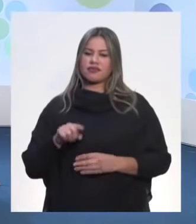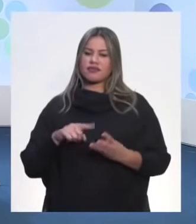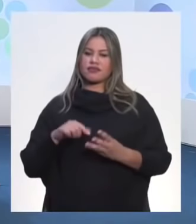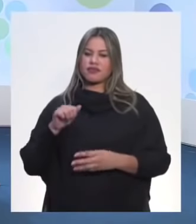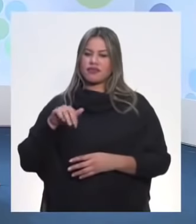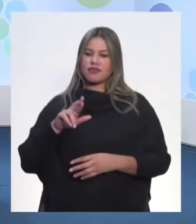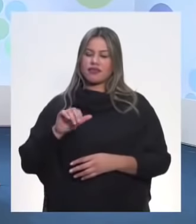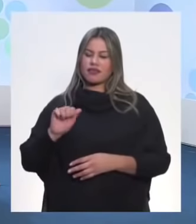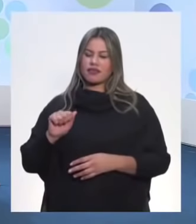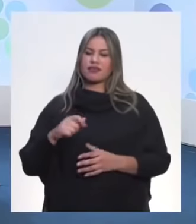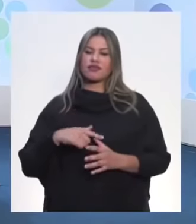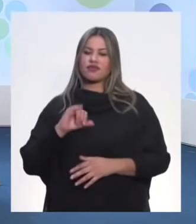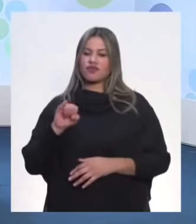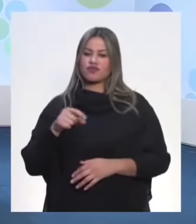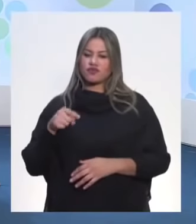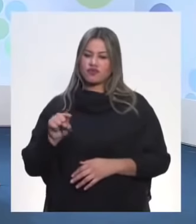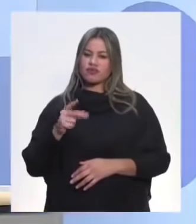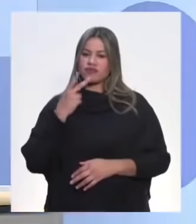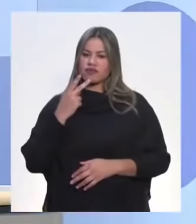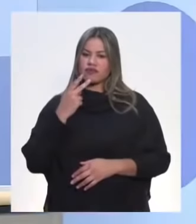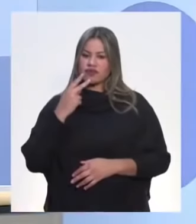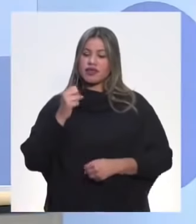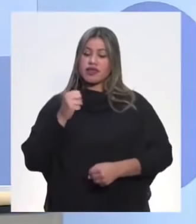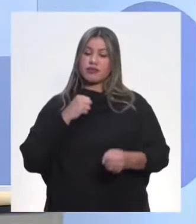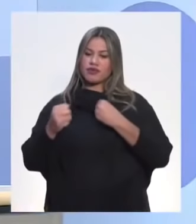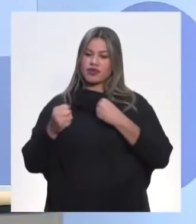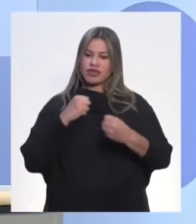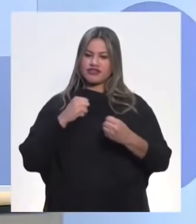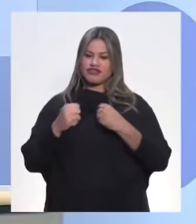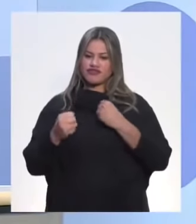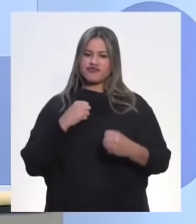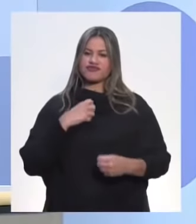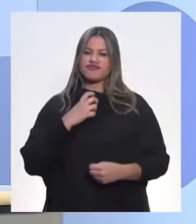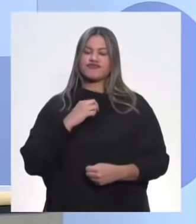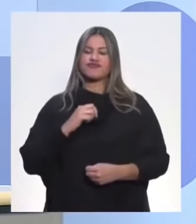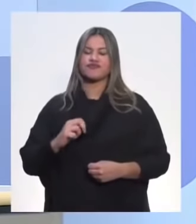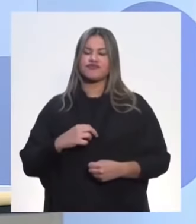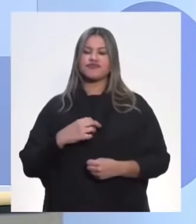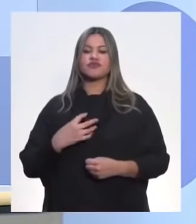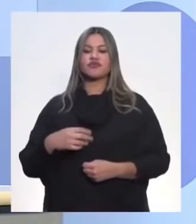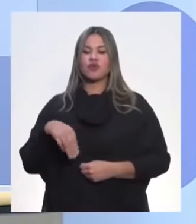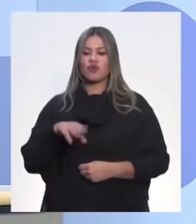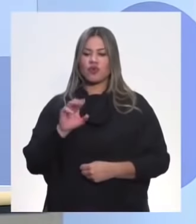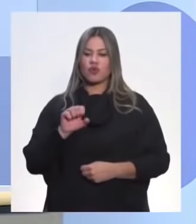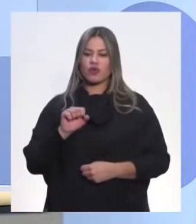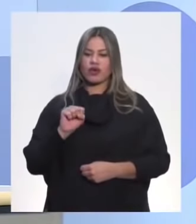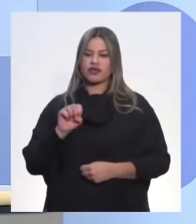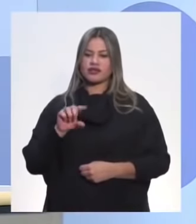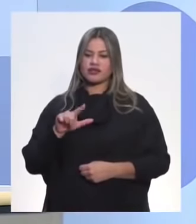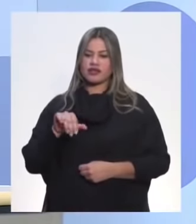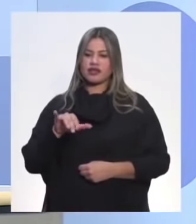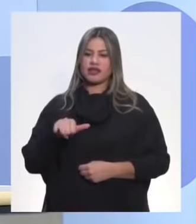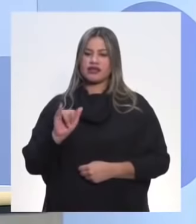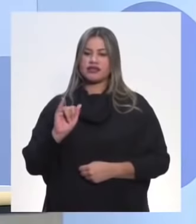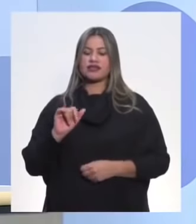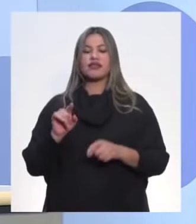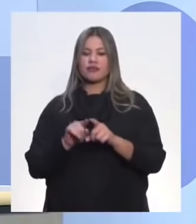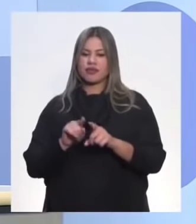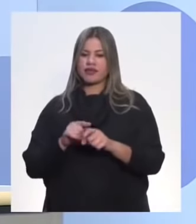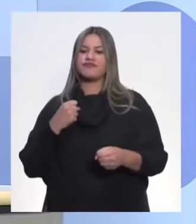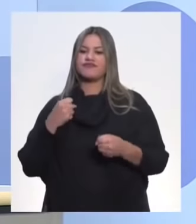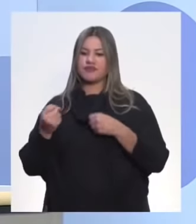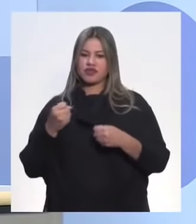Paulo disseram reportagem. Tá? O Wesley também colocou reportagem, e aí eu já vou passar para a segunda,